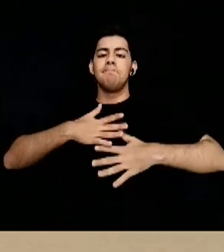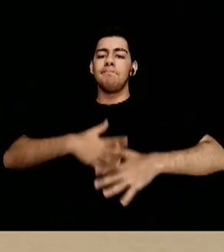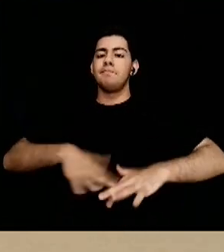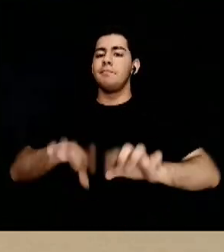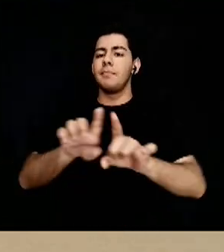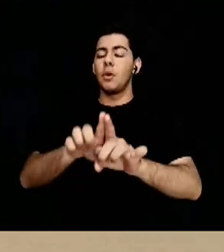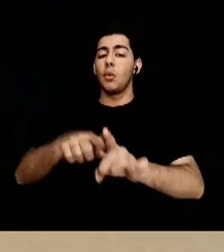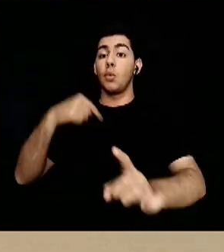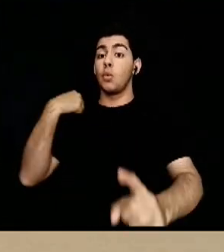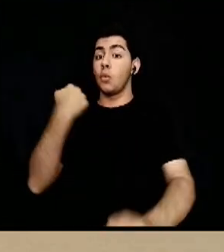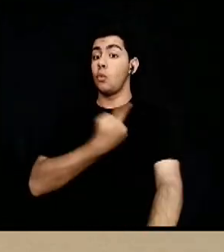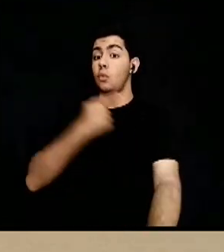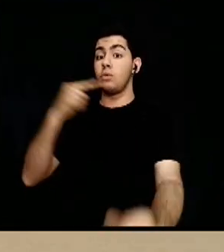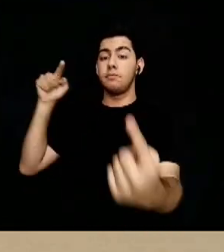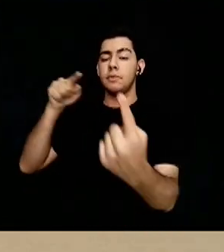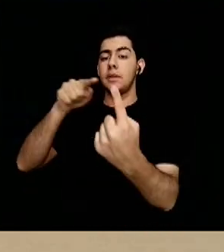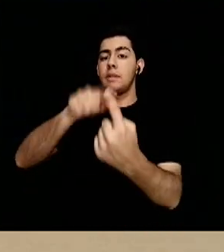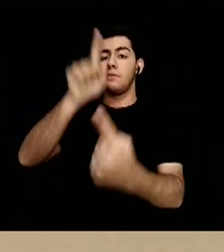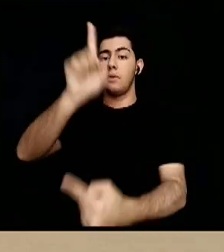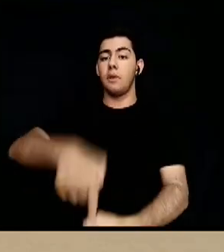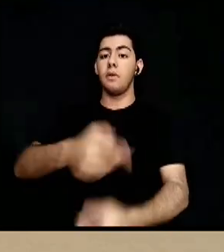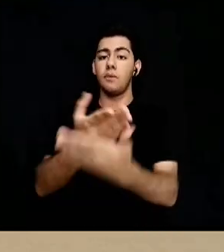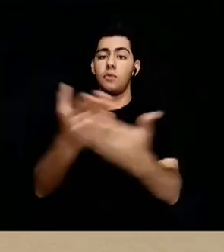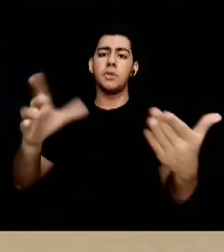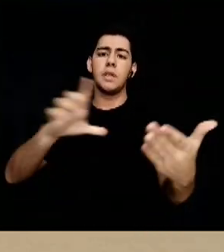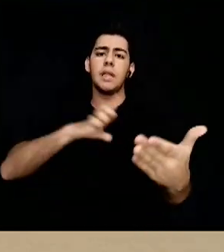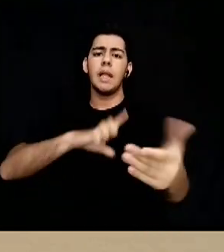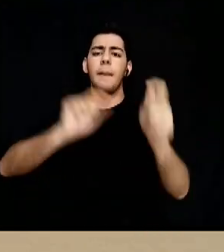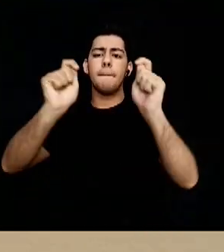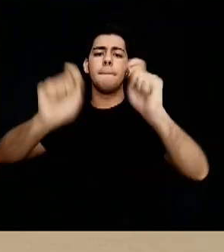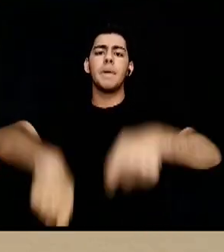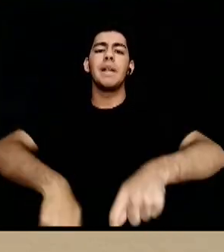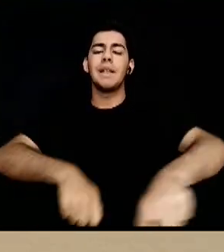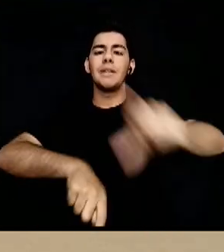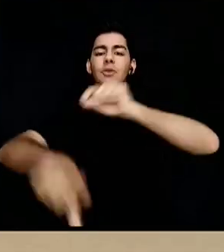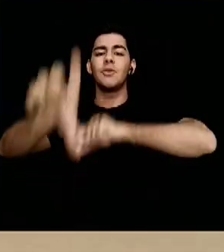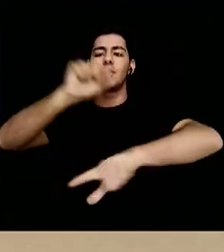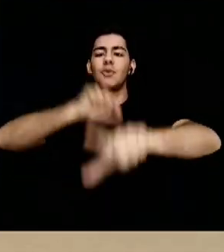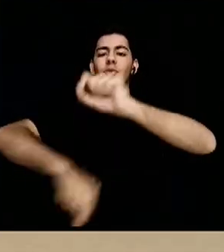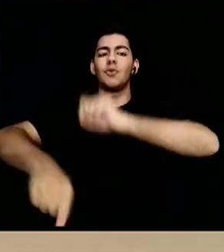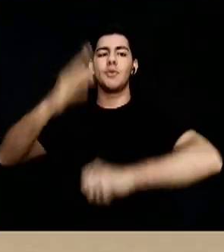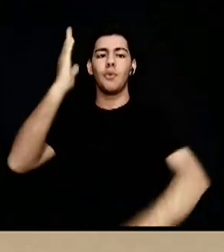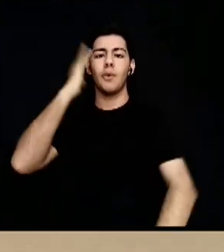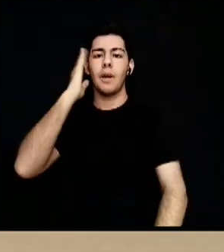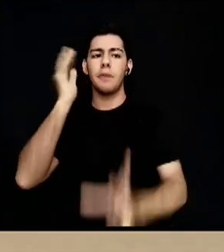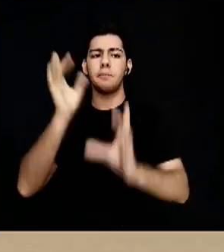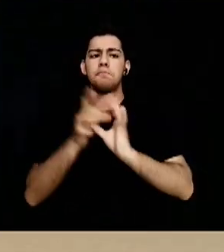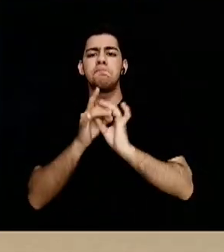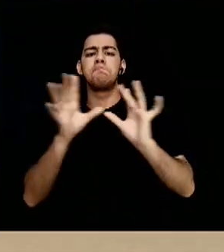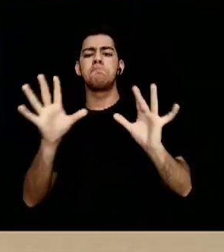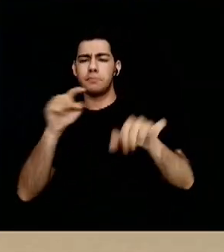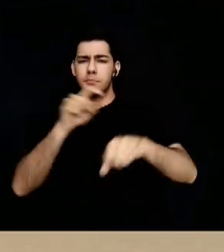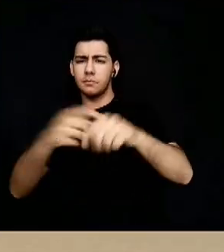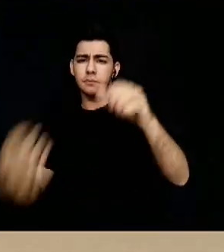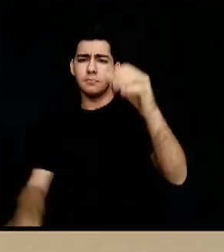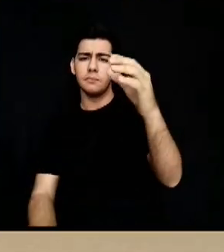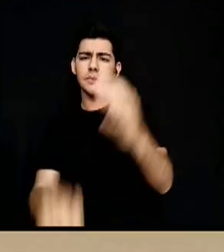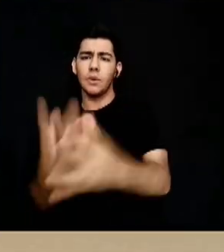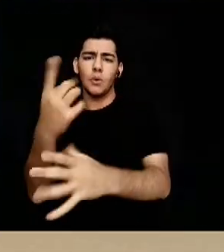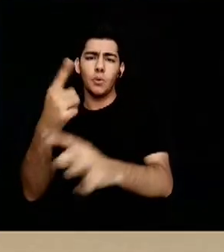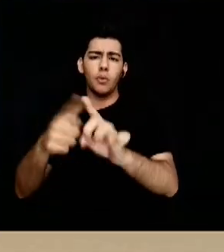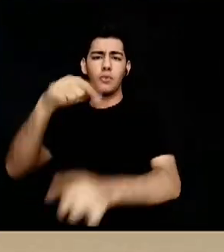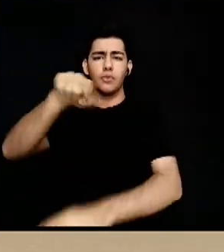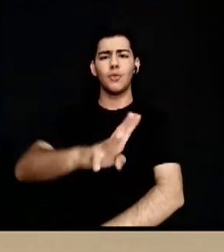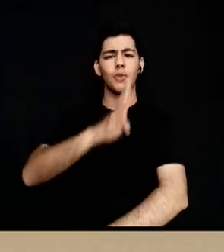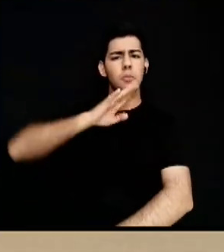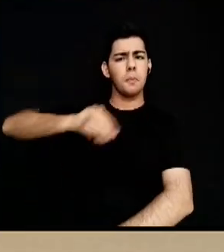tenham poder de escolha, sabe? Liberdade na criação. Então, quanto mais você conhece, Quanto